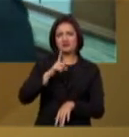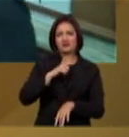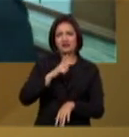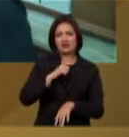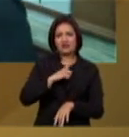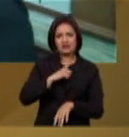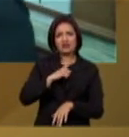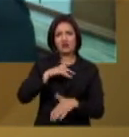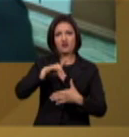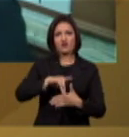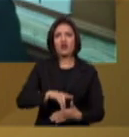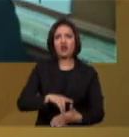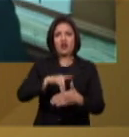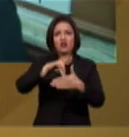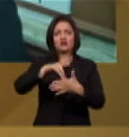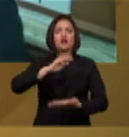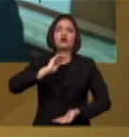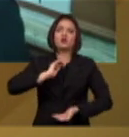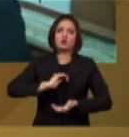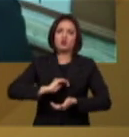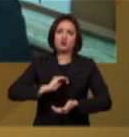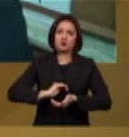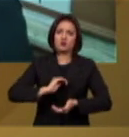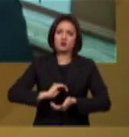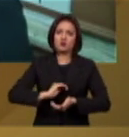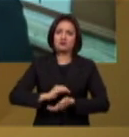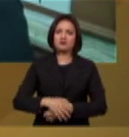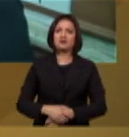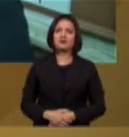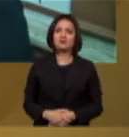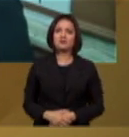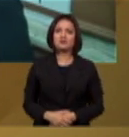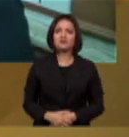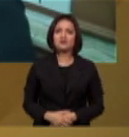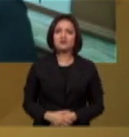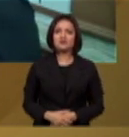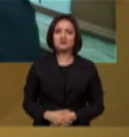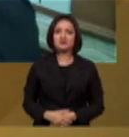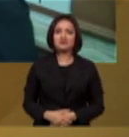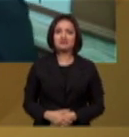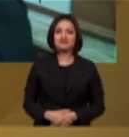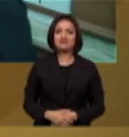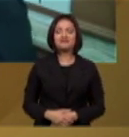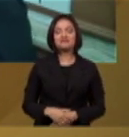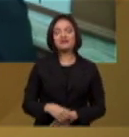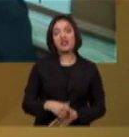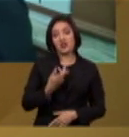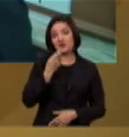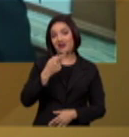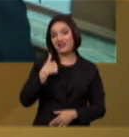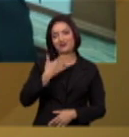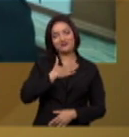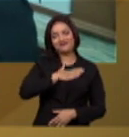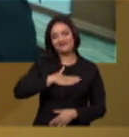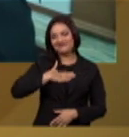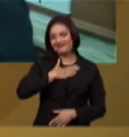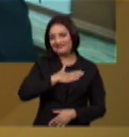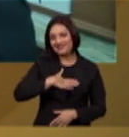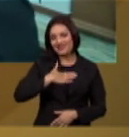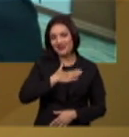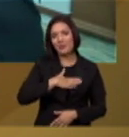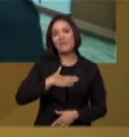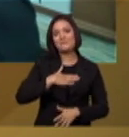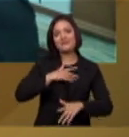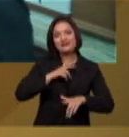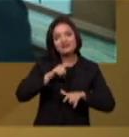à frente do Supremo e digo que tenho imensa satisfação de atuar,